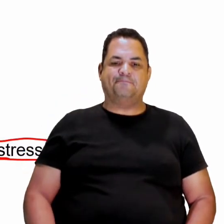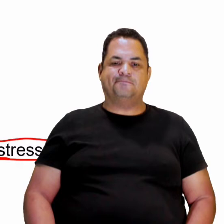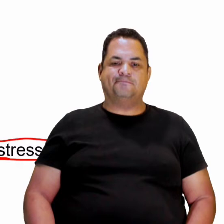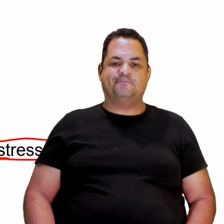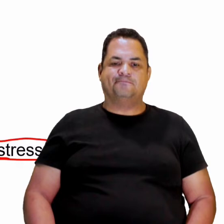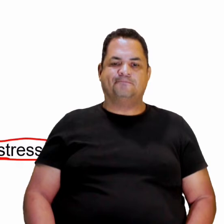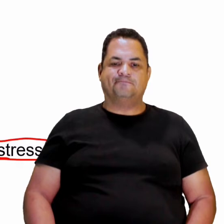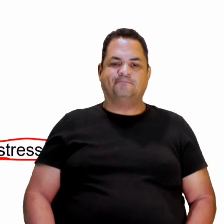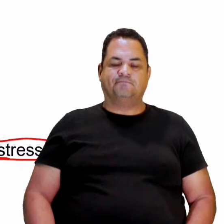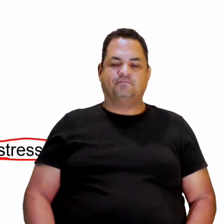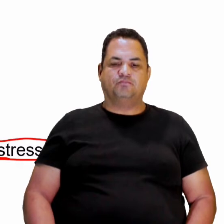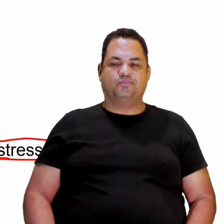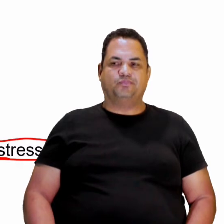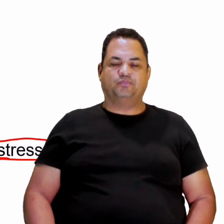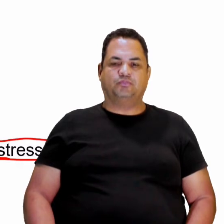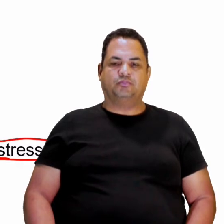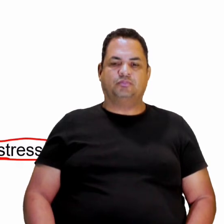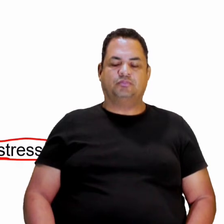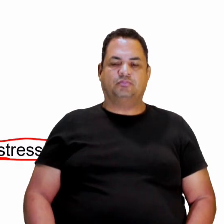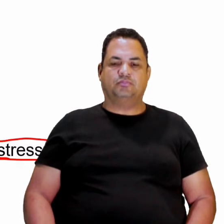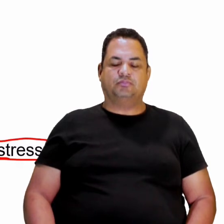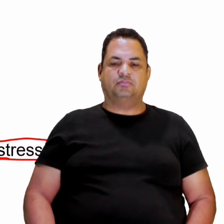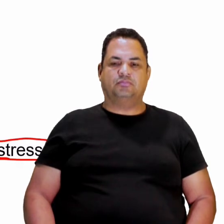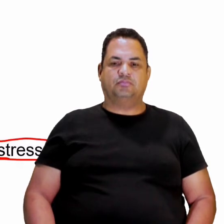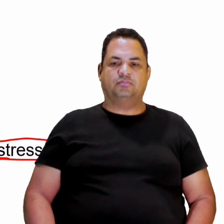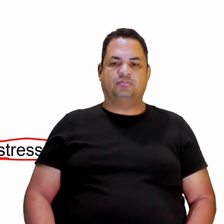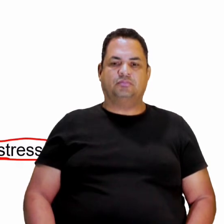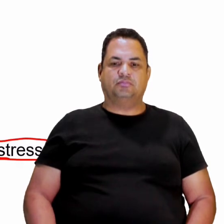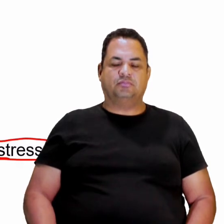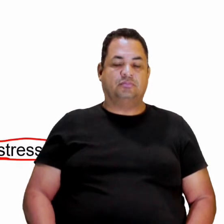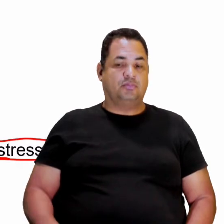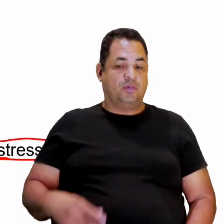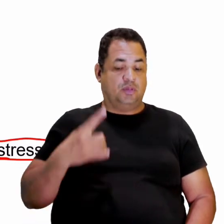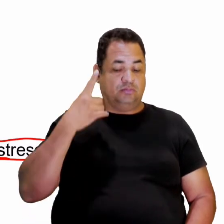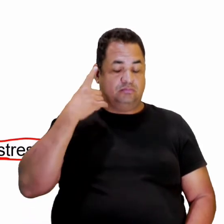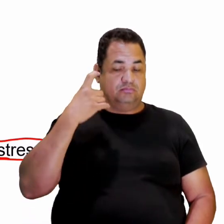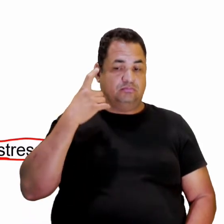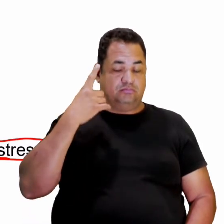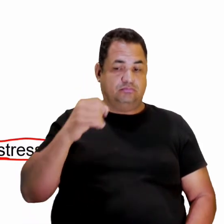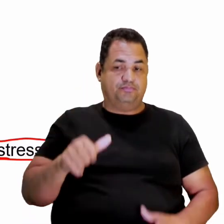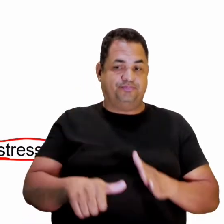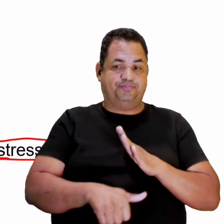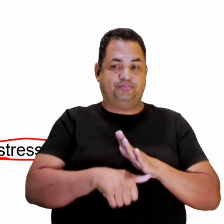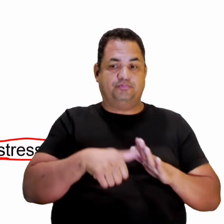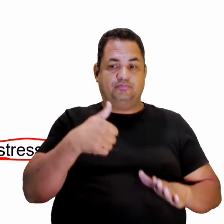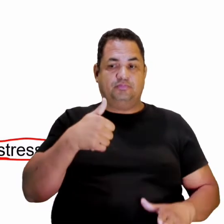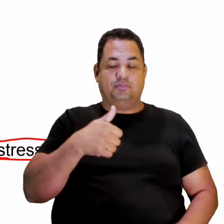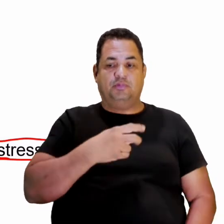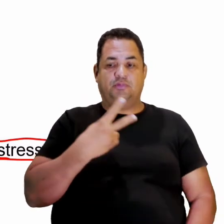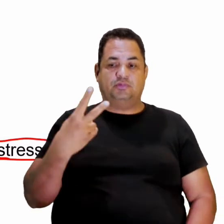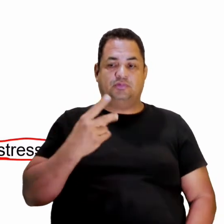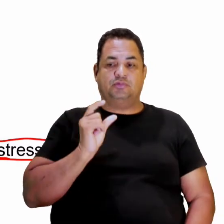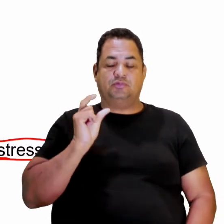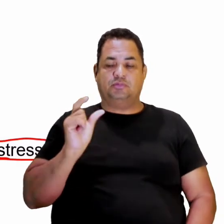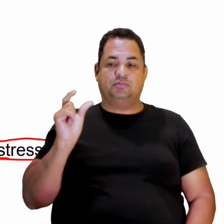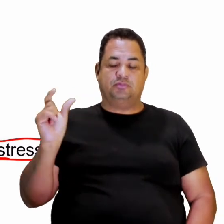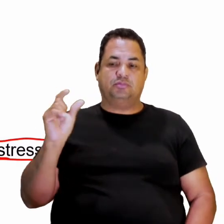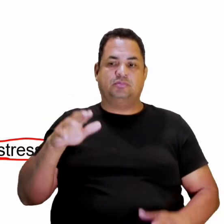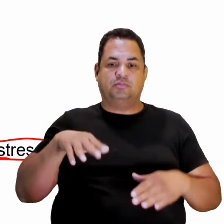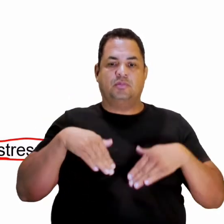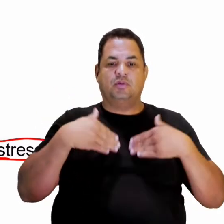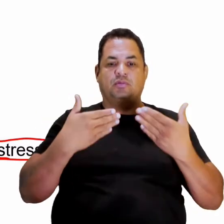E aí, vocês estão ouvindo mais a primeira ou a segunda sílaba quando eu